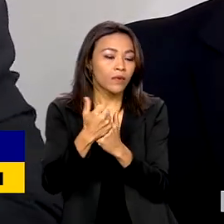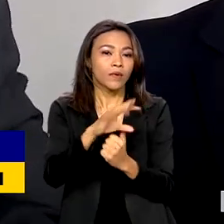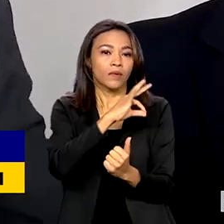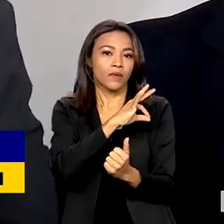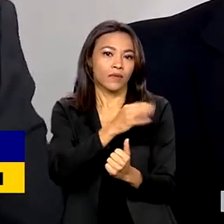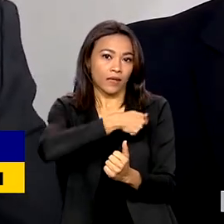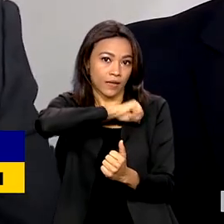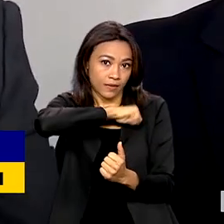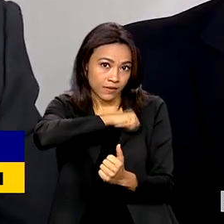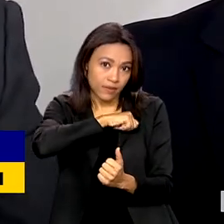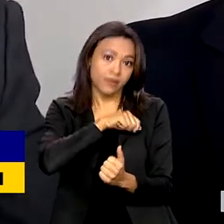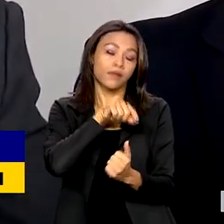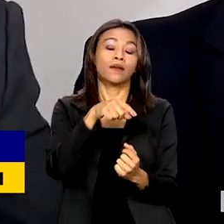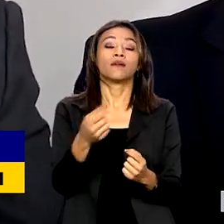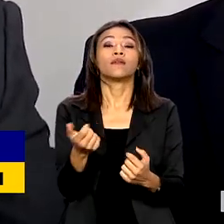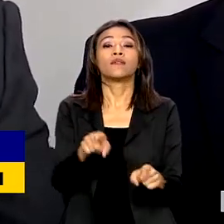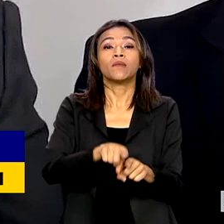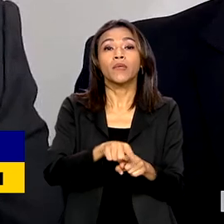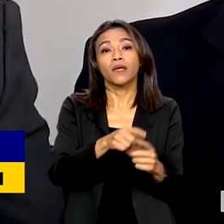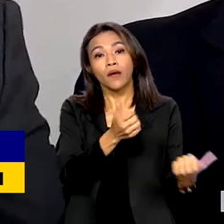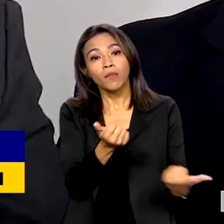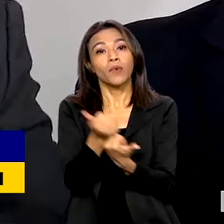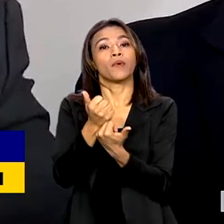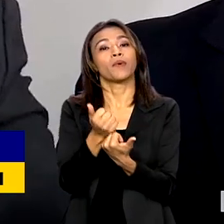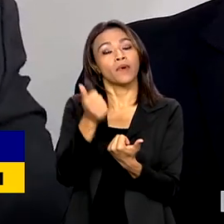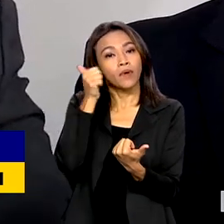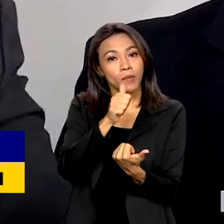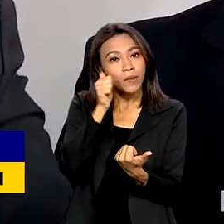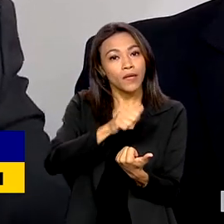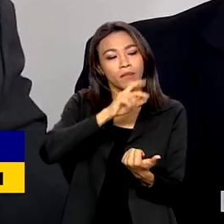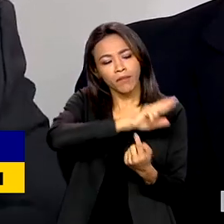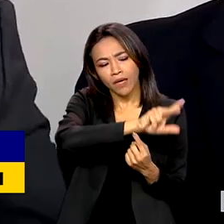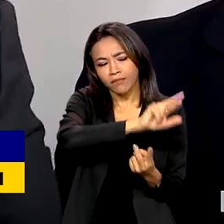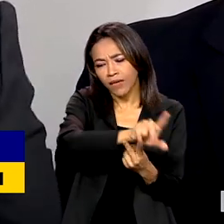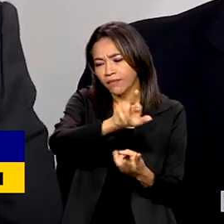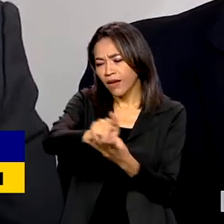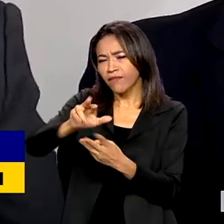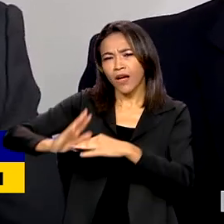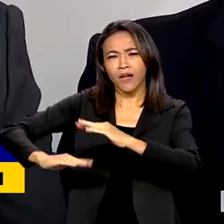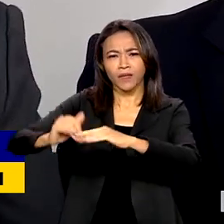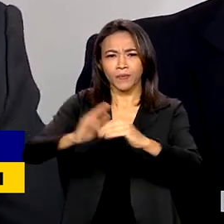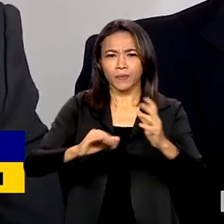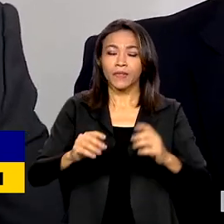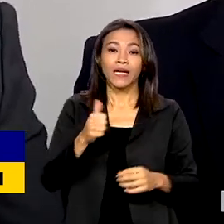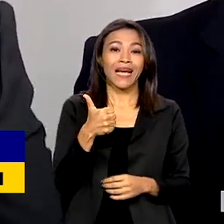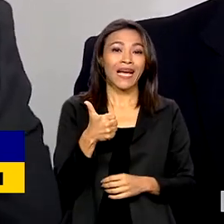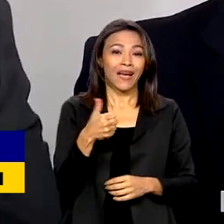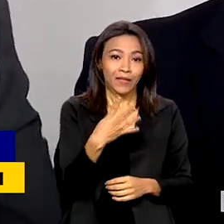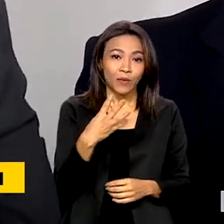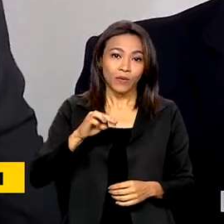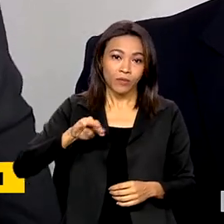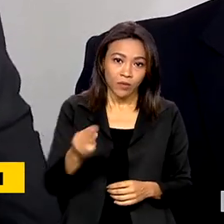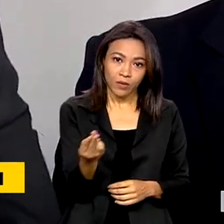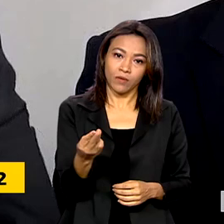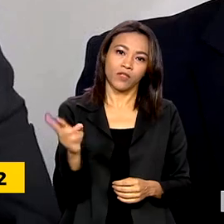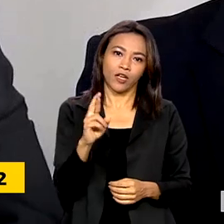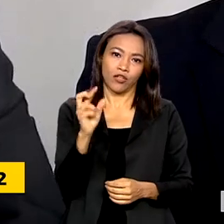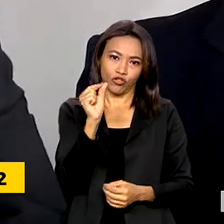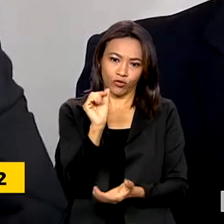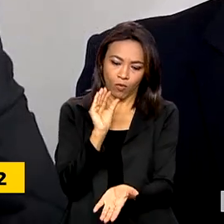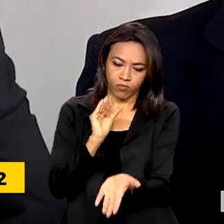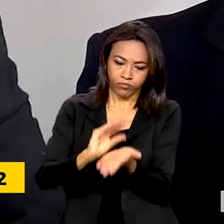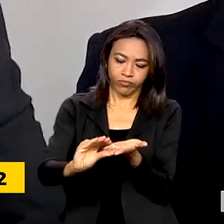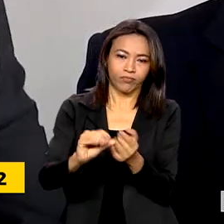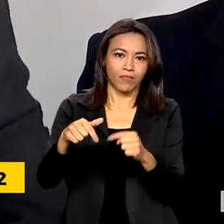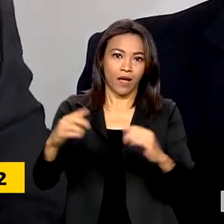serviços de atendimento a mulher o investimento aproximado de 14 milhões de reais de modo que nós